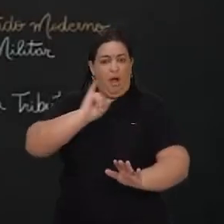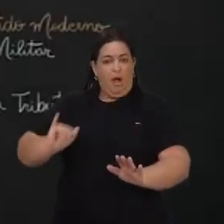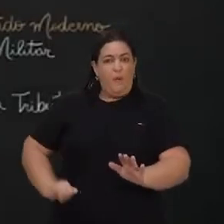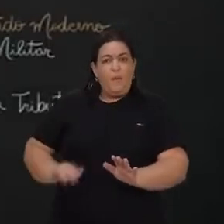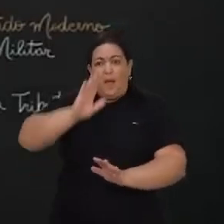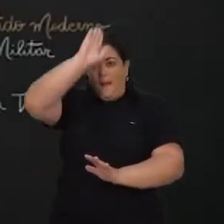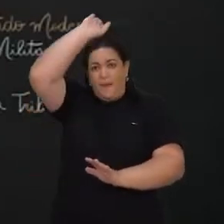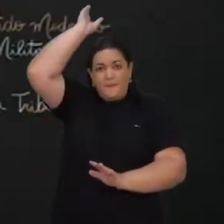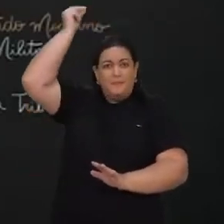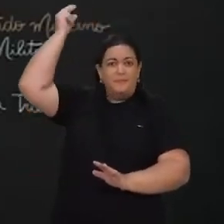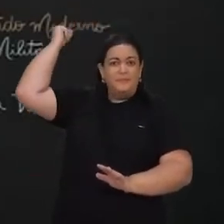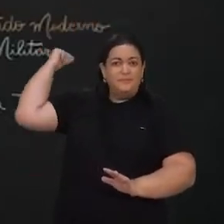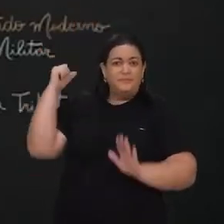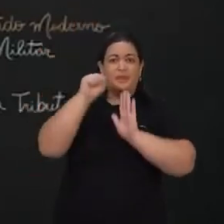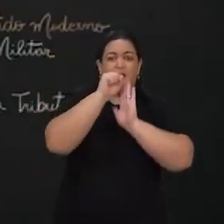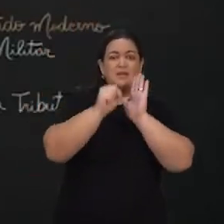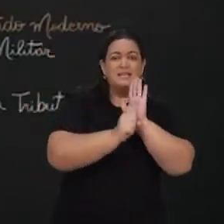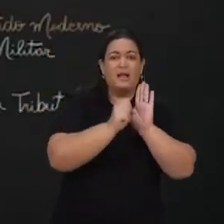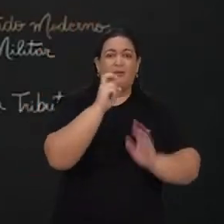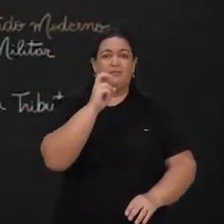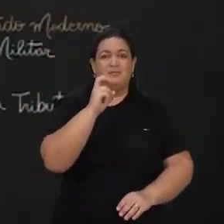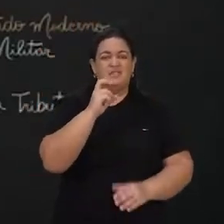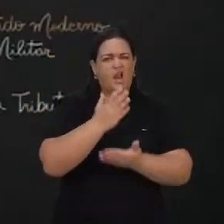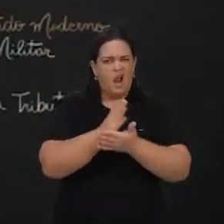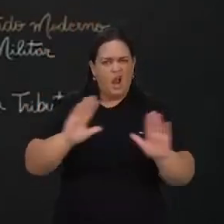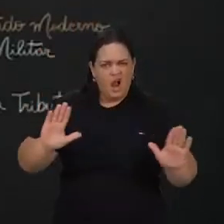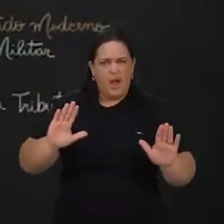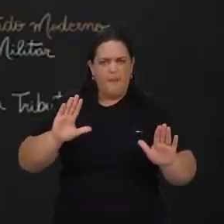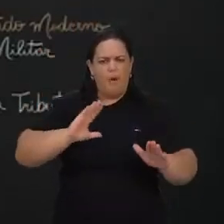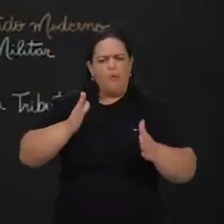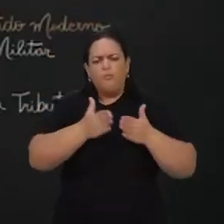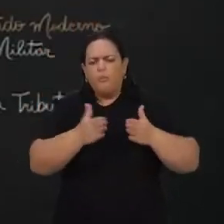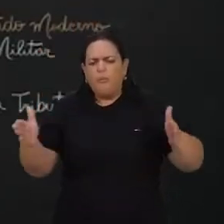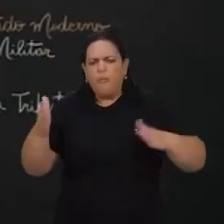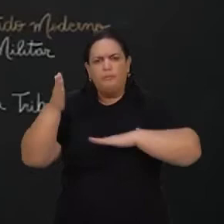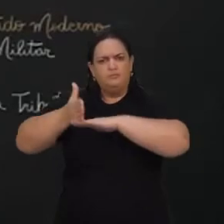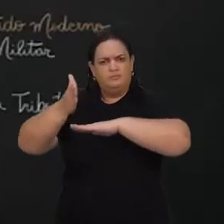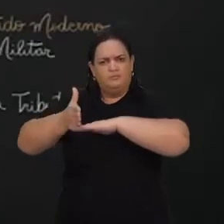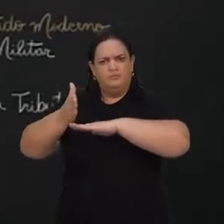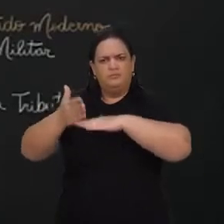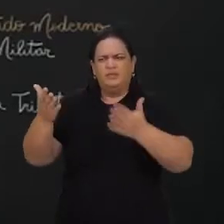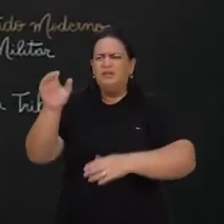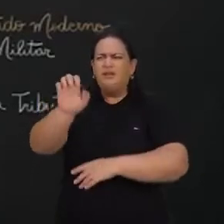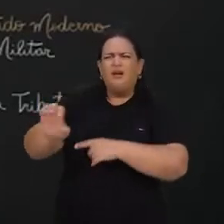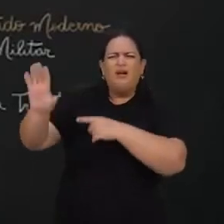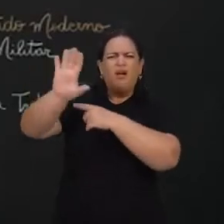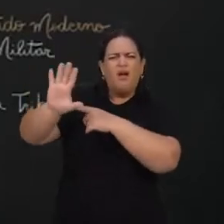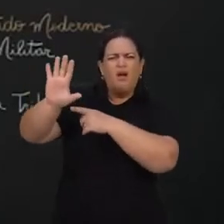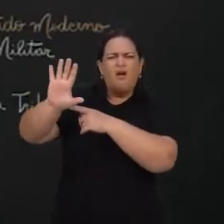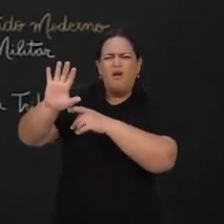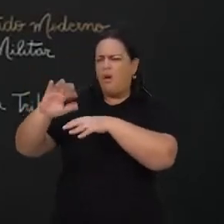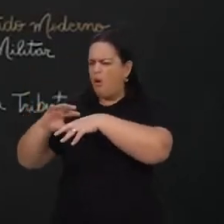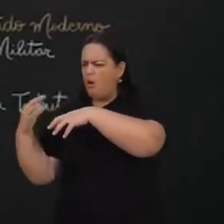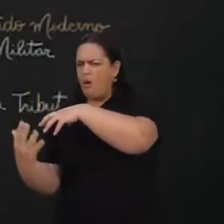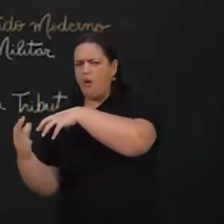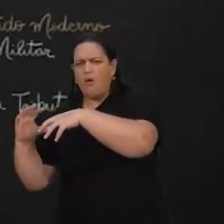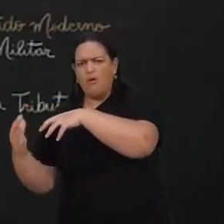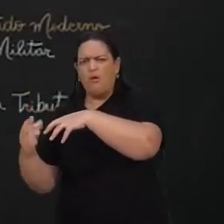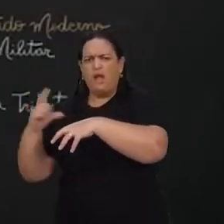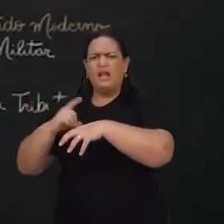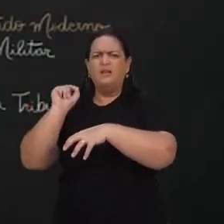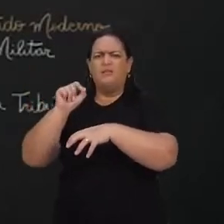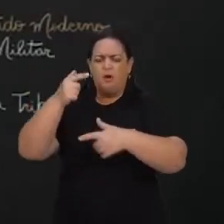século V, iniciou o que os historiadores chamam de Idade Média, a Europa do Ocidente viveu um período de muita fragmentação